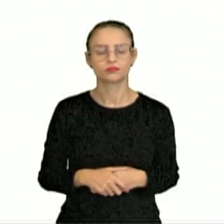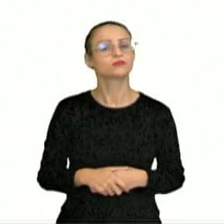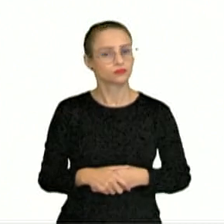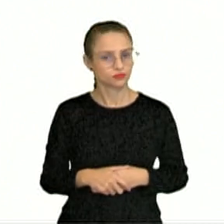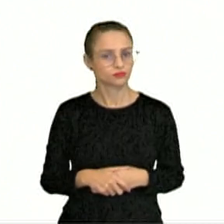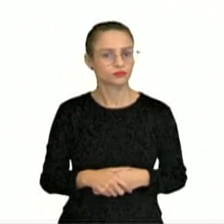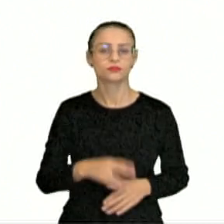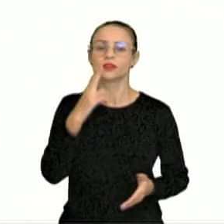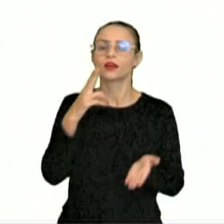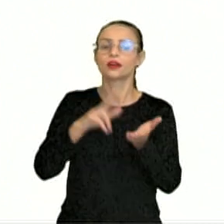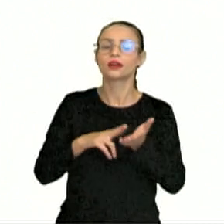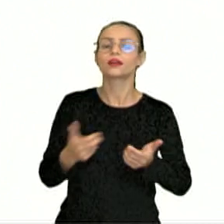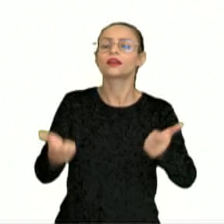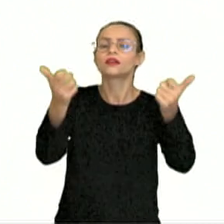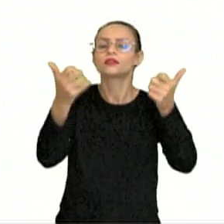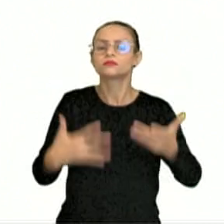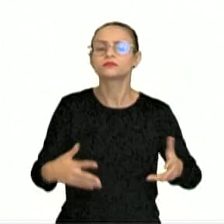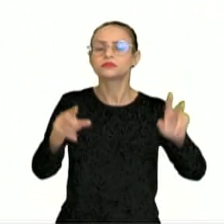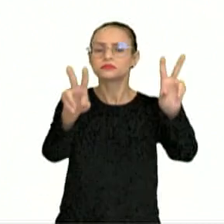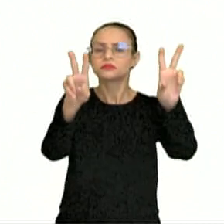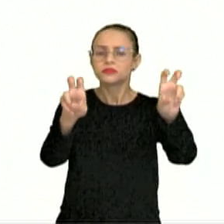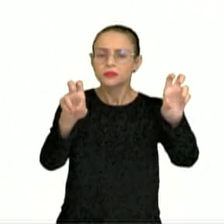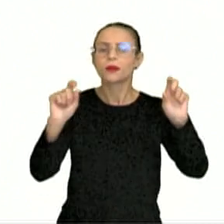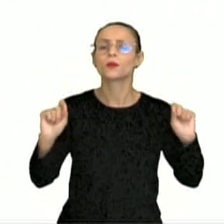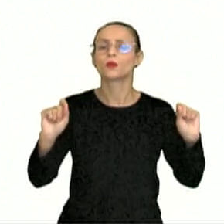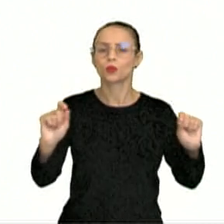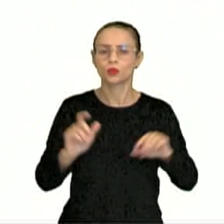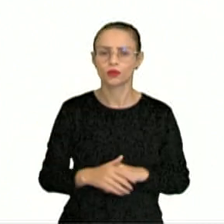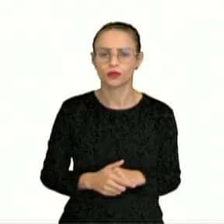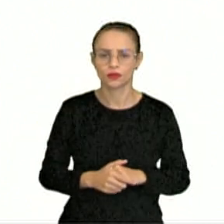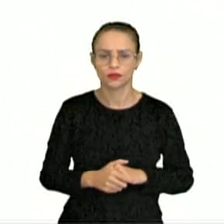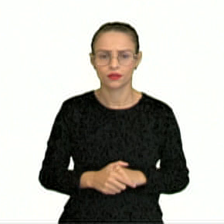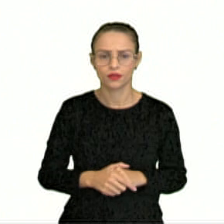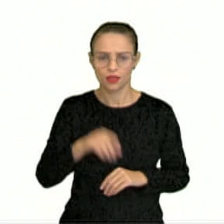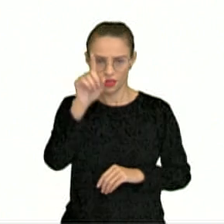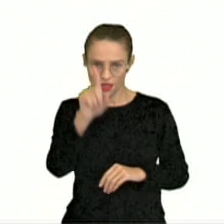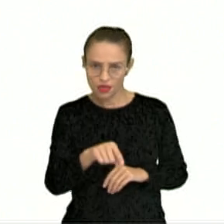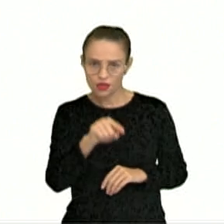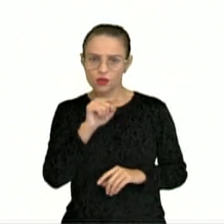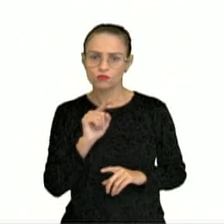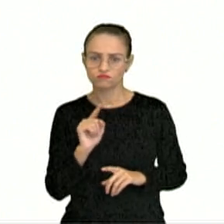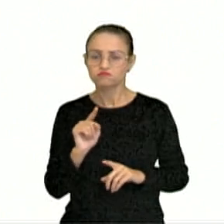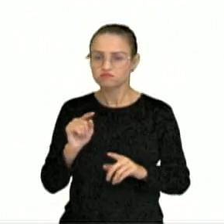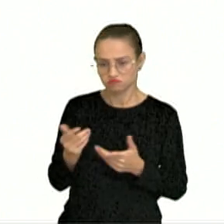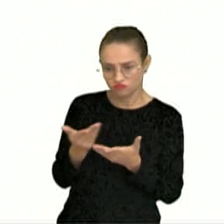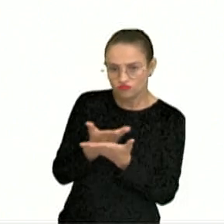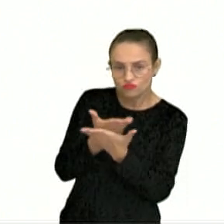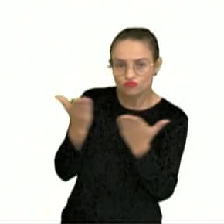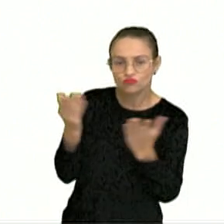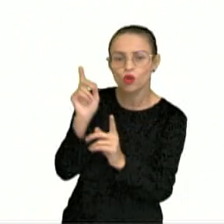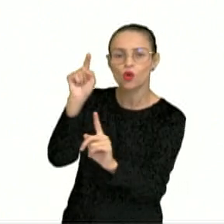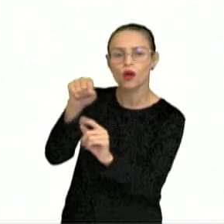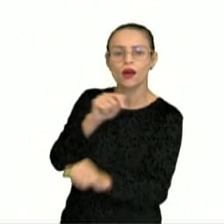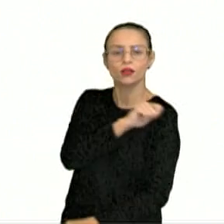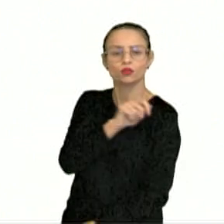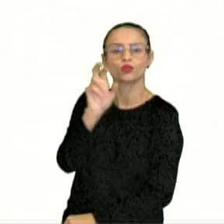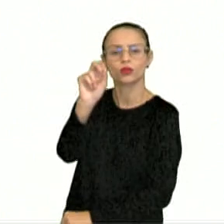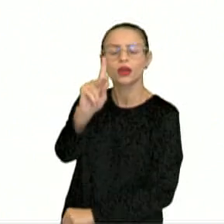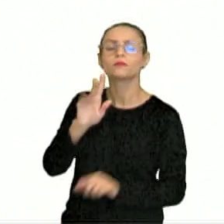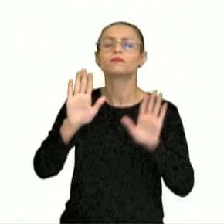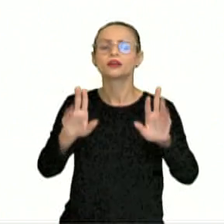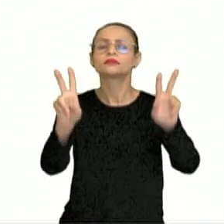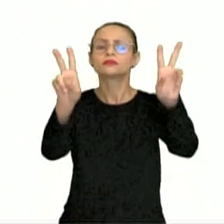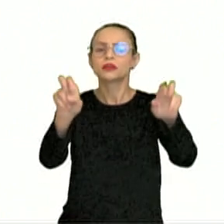carta fala do quê? Qual é a sua temática? Ela é direcionada aos estudantes, ok, mas o seu tema, o